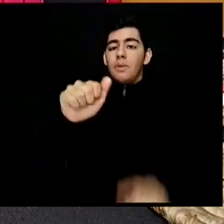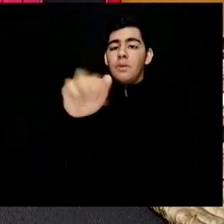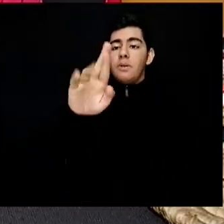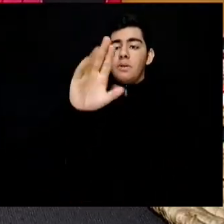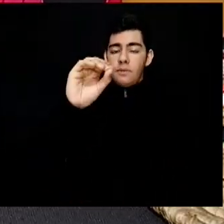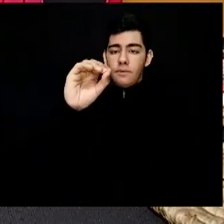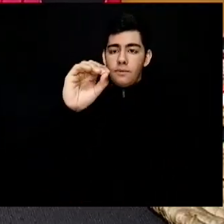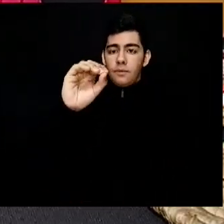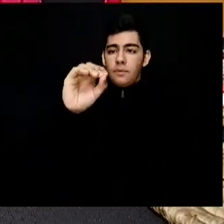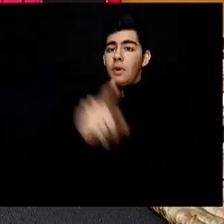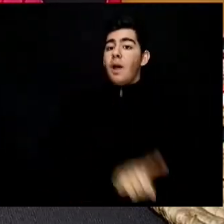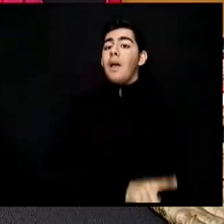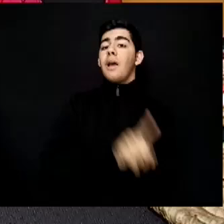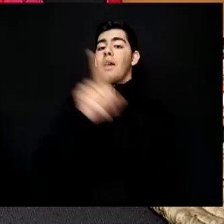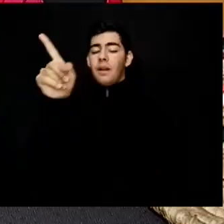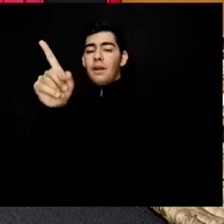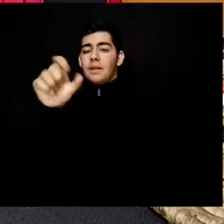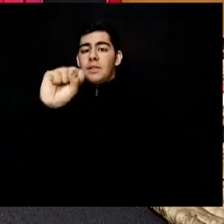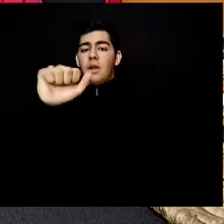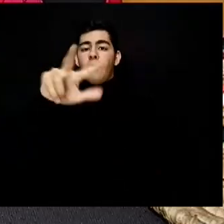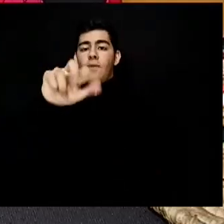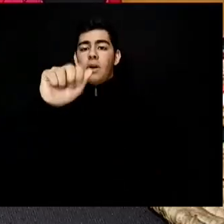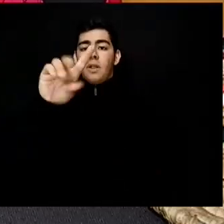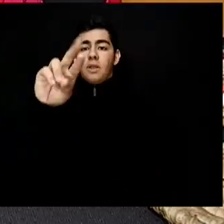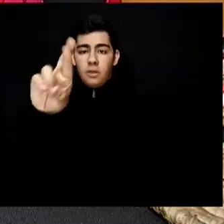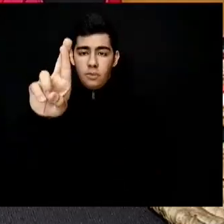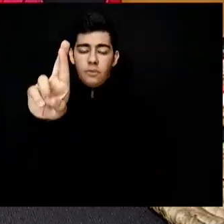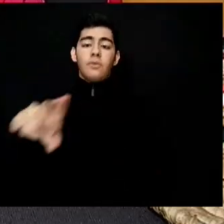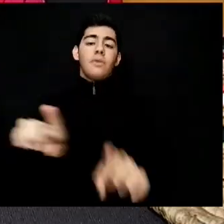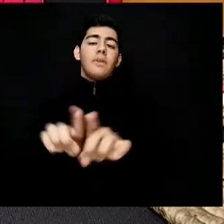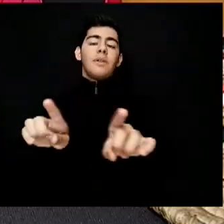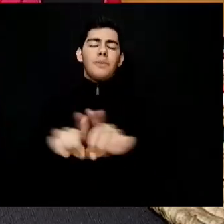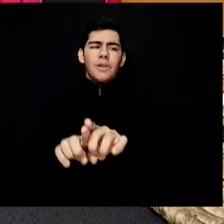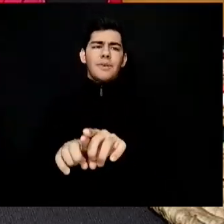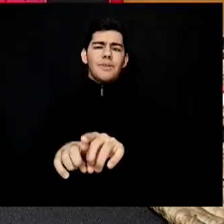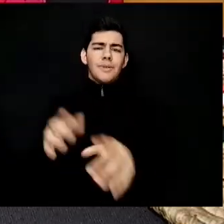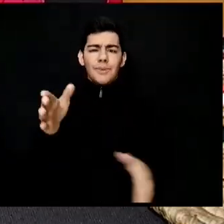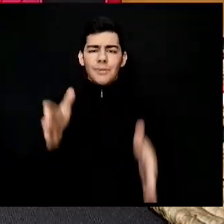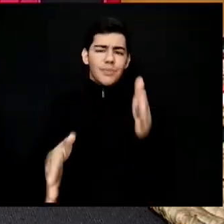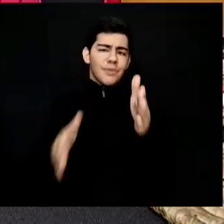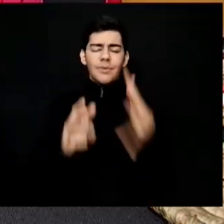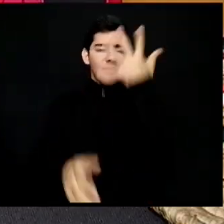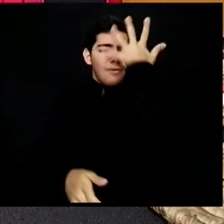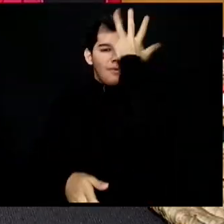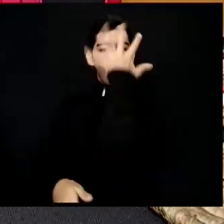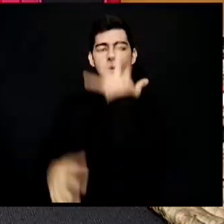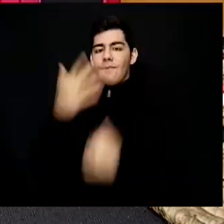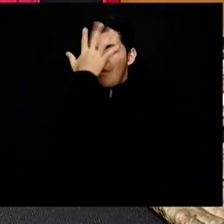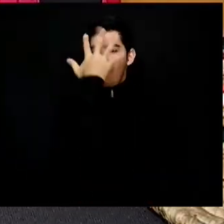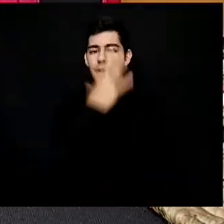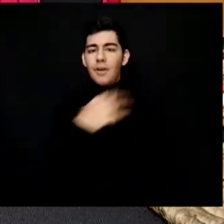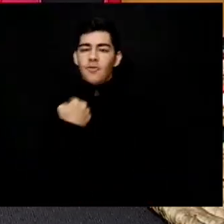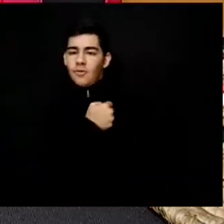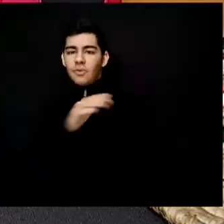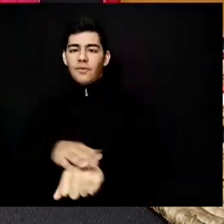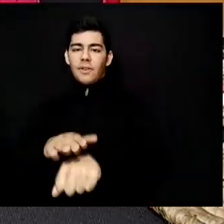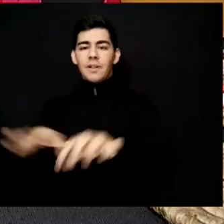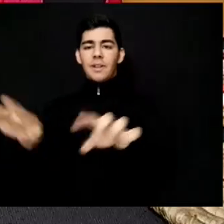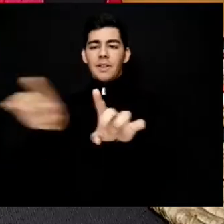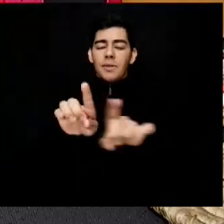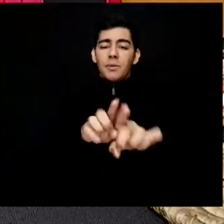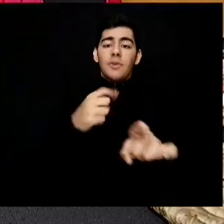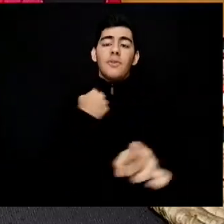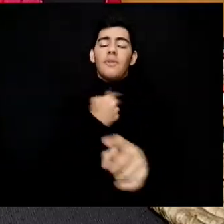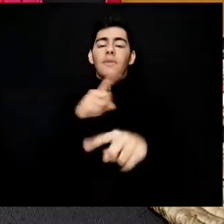nos carnavais a gente sai também passando uma mensagem e nós produzimos os nossos adereços, ornamentamos as